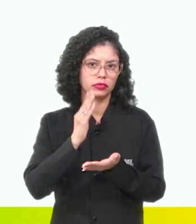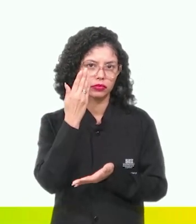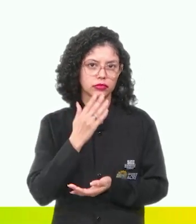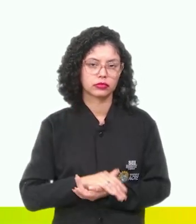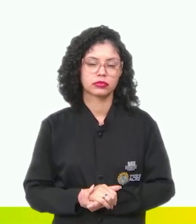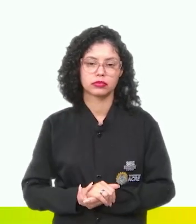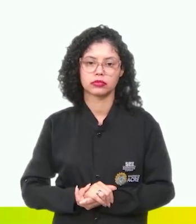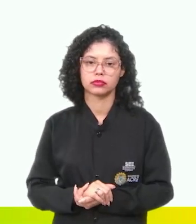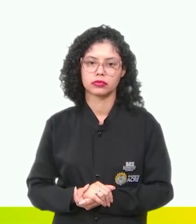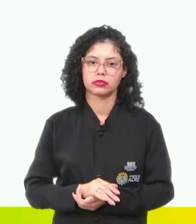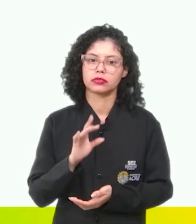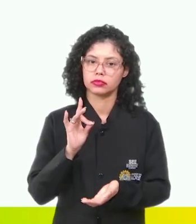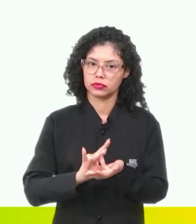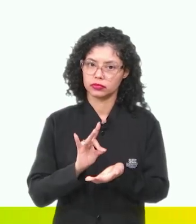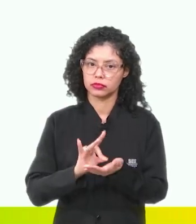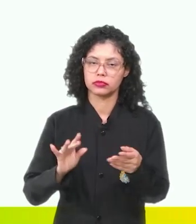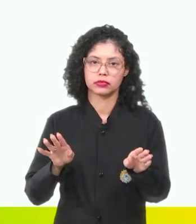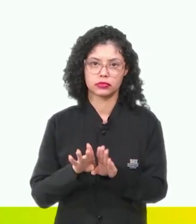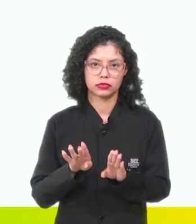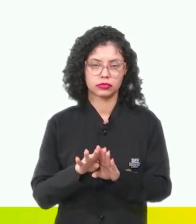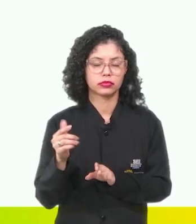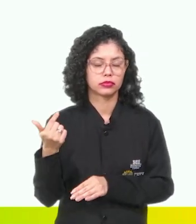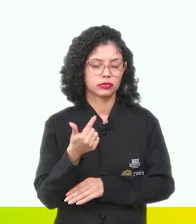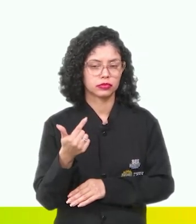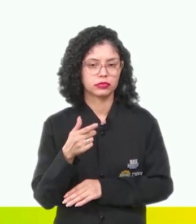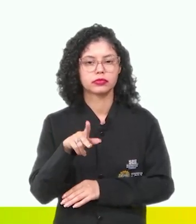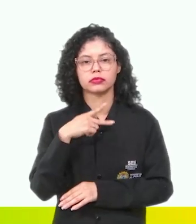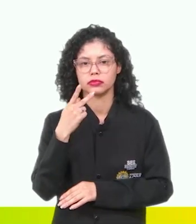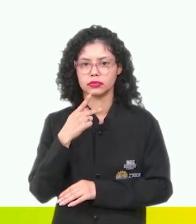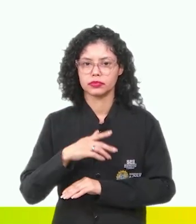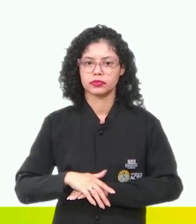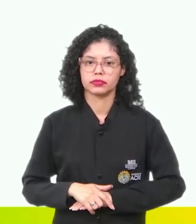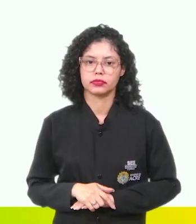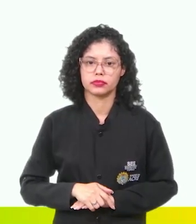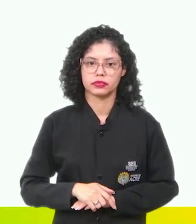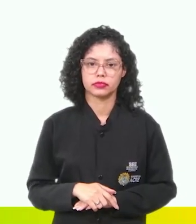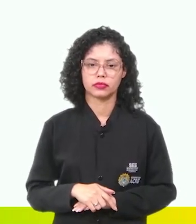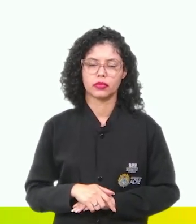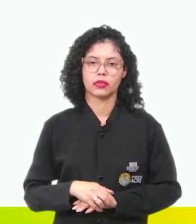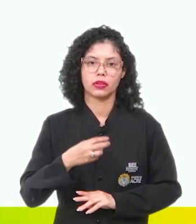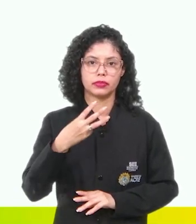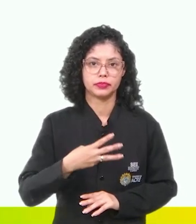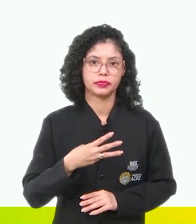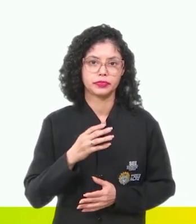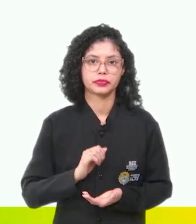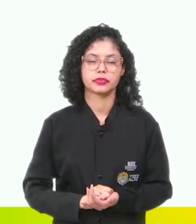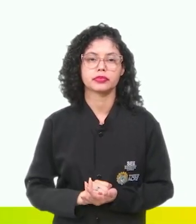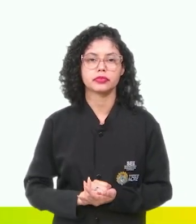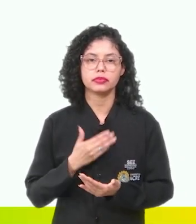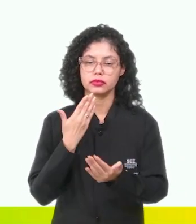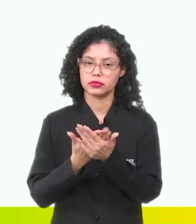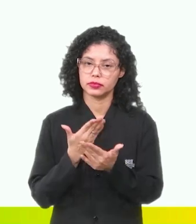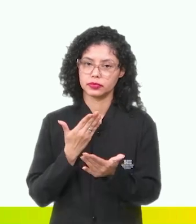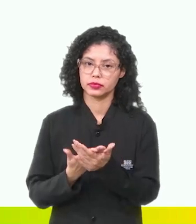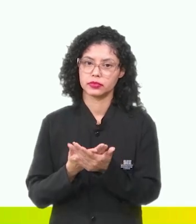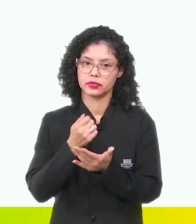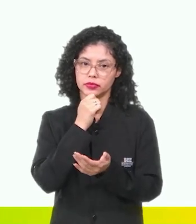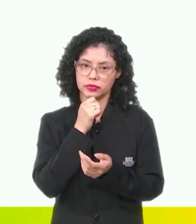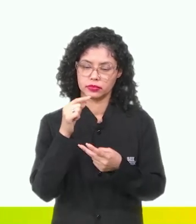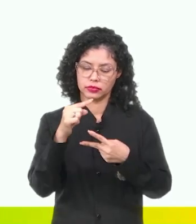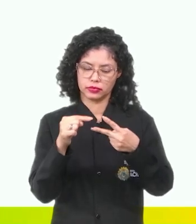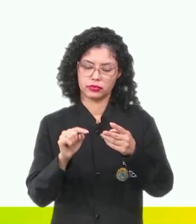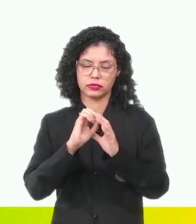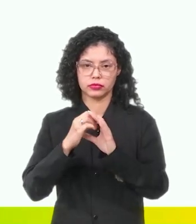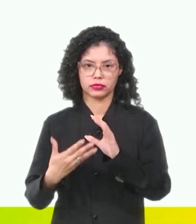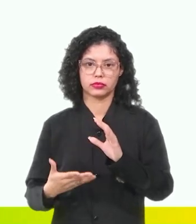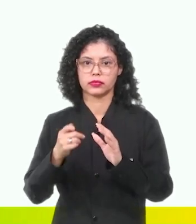pessoal? Verdadeiro também. A segunda lei de Mendel fala isso. 3. Nos estudos com duas